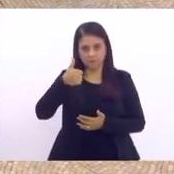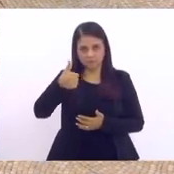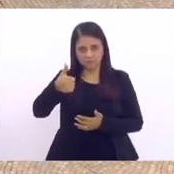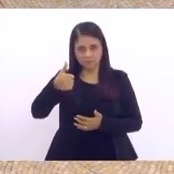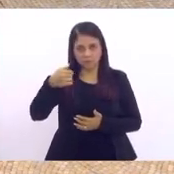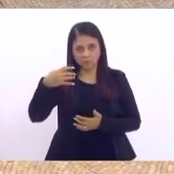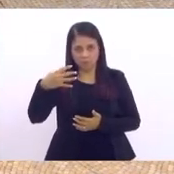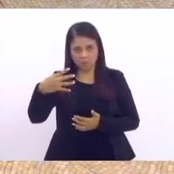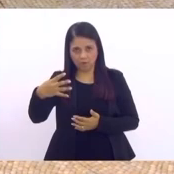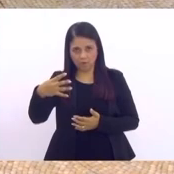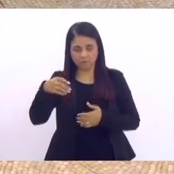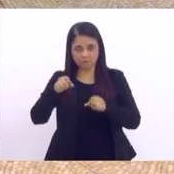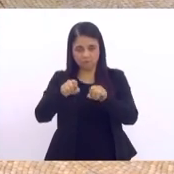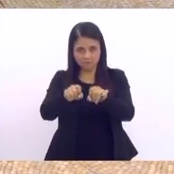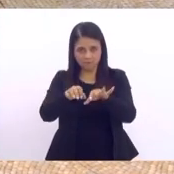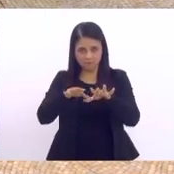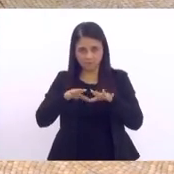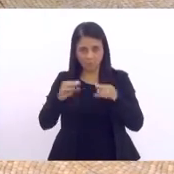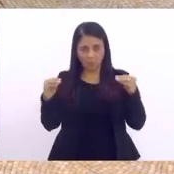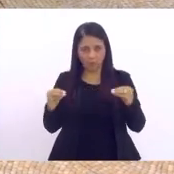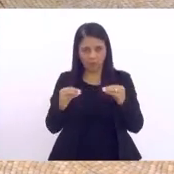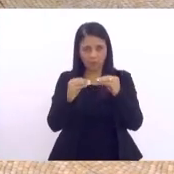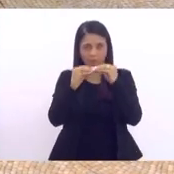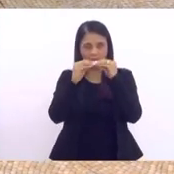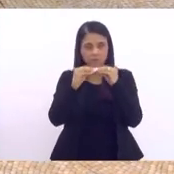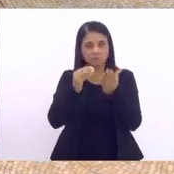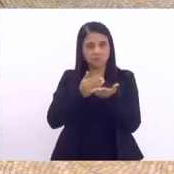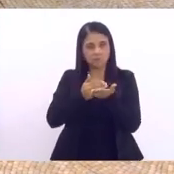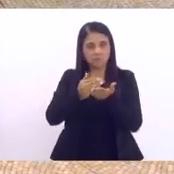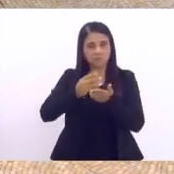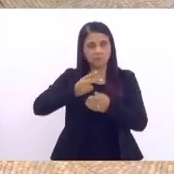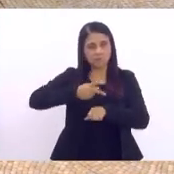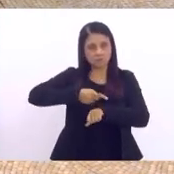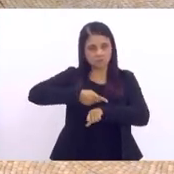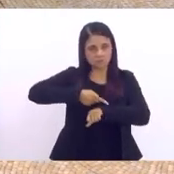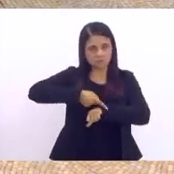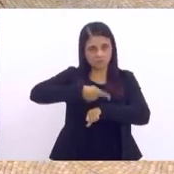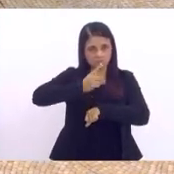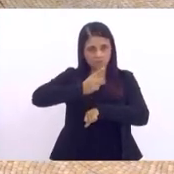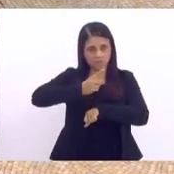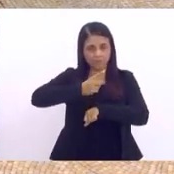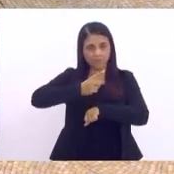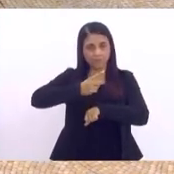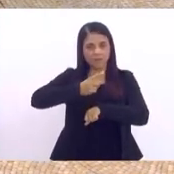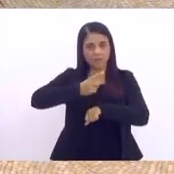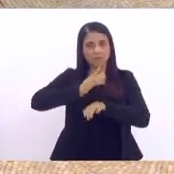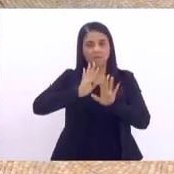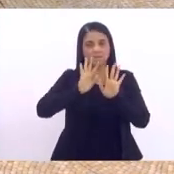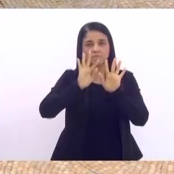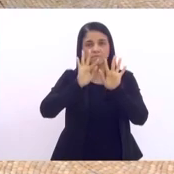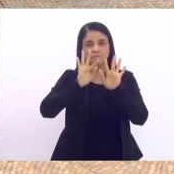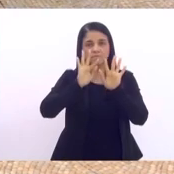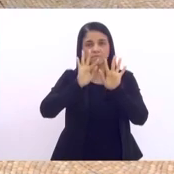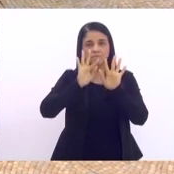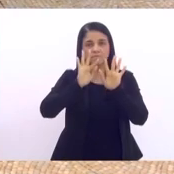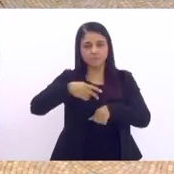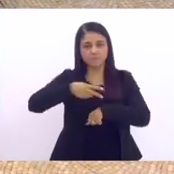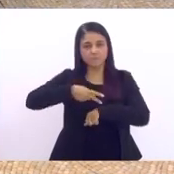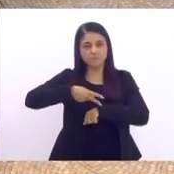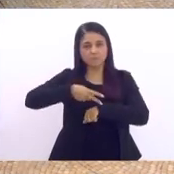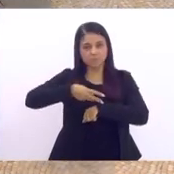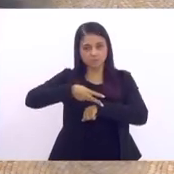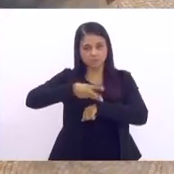sessão ordinária, que inicia às 13 horas e foi encerrada às 15 horas e